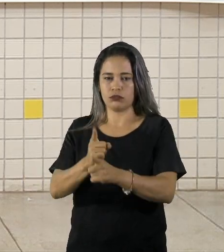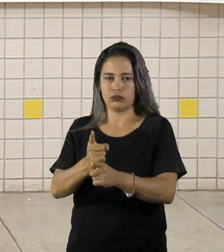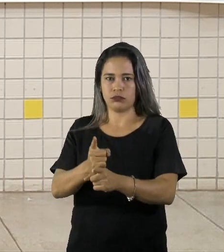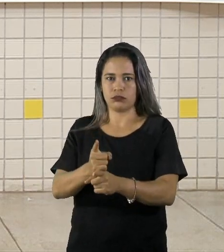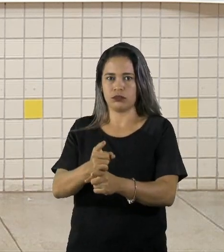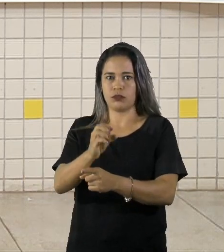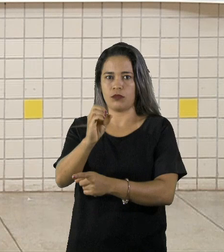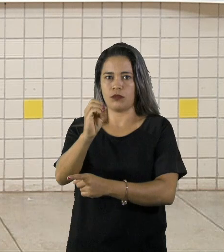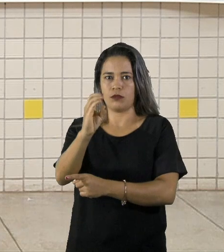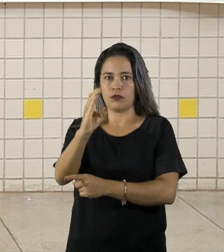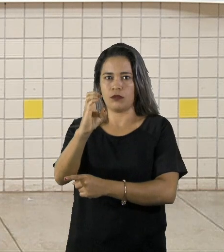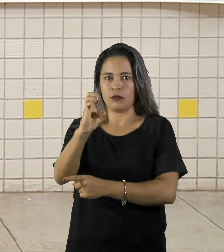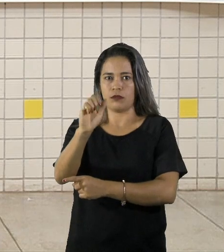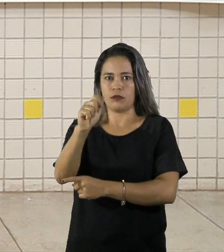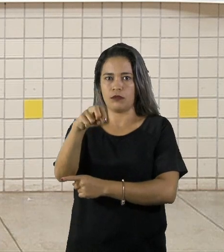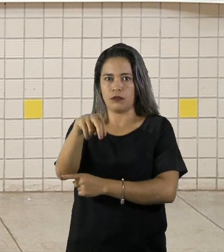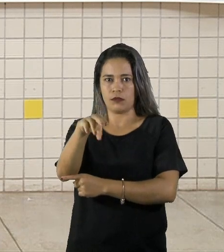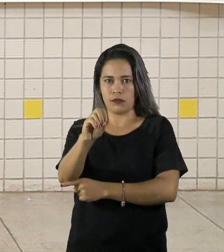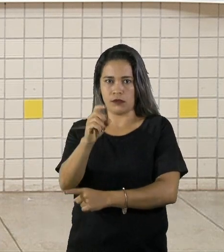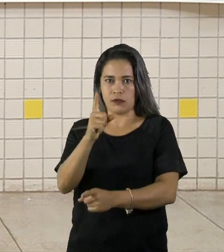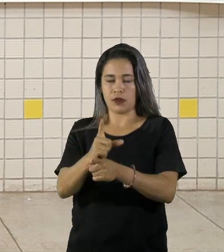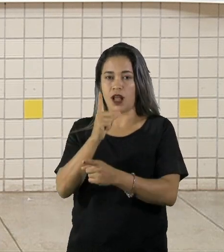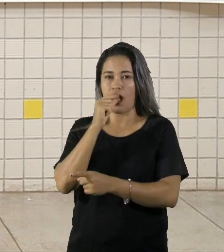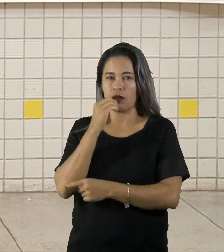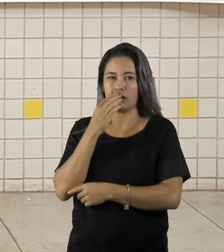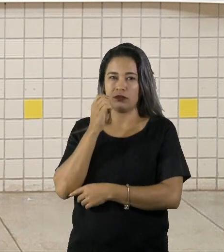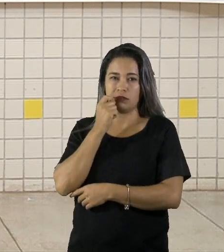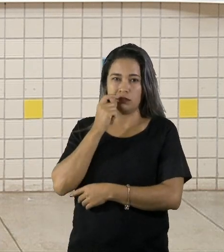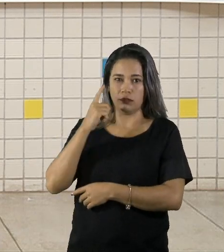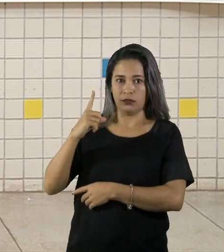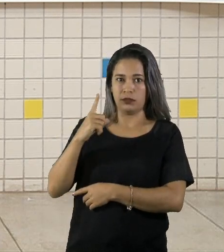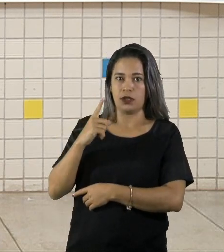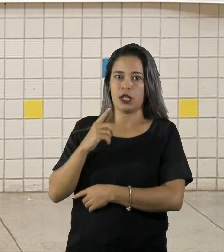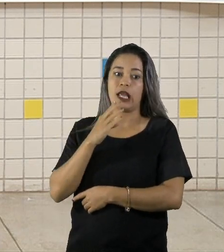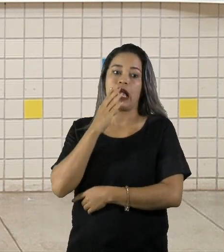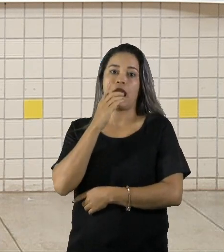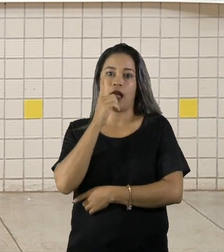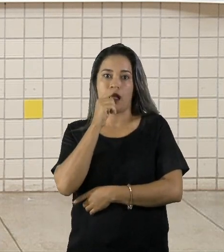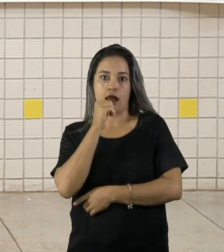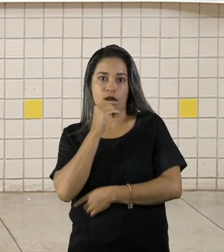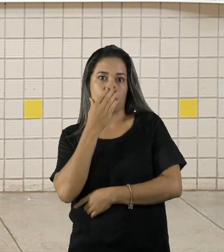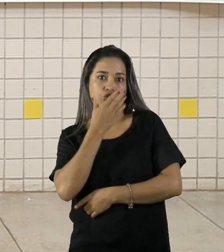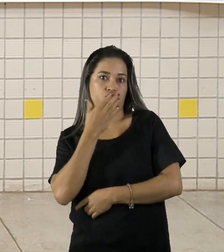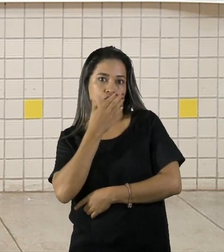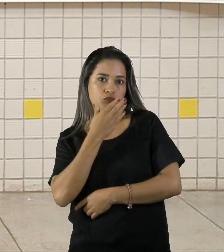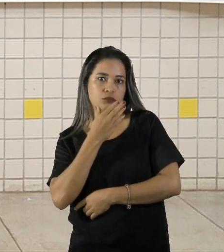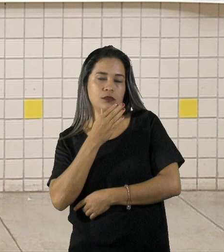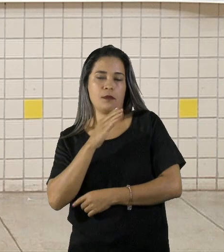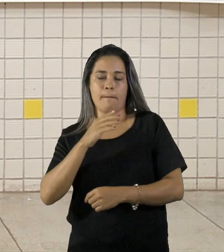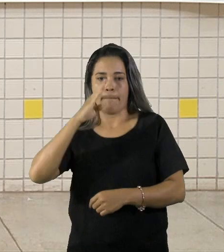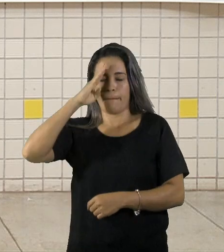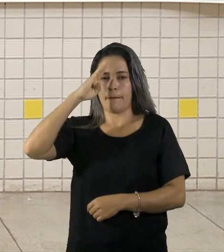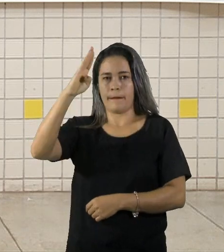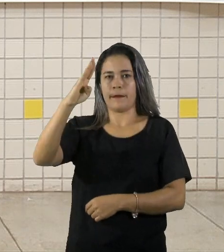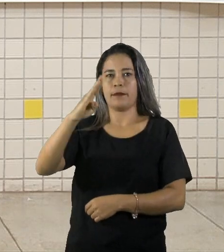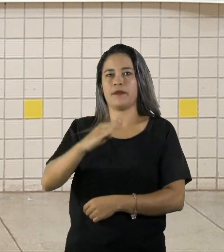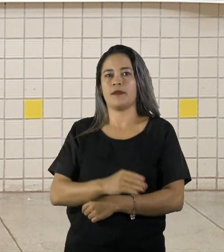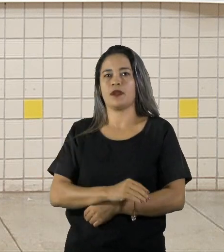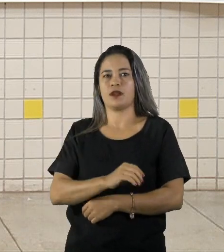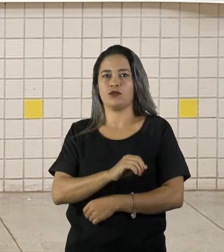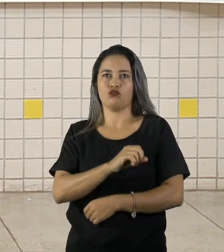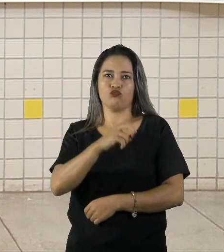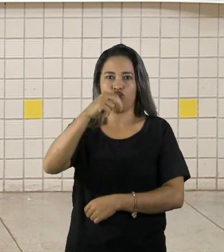salgada, e a água doce, a água potável, ela é encontrada principalmente no Polo Norte e no Polo Sul, que é